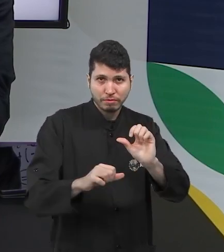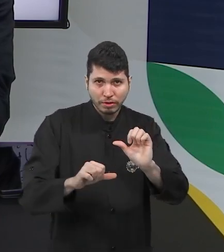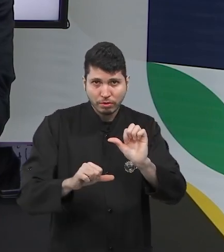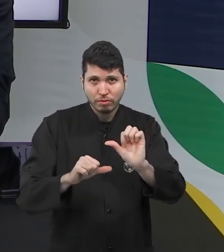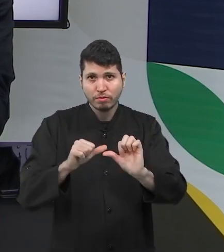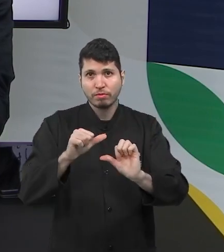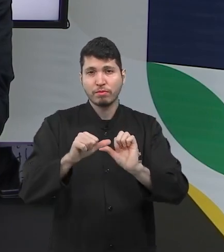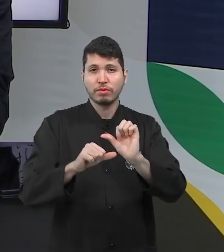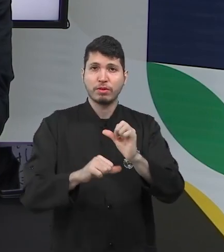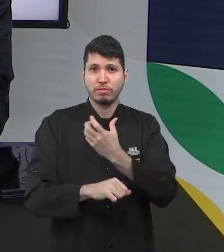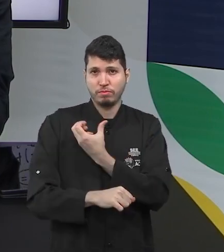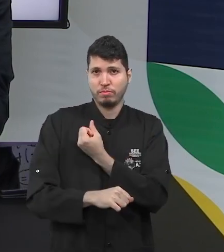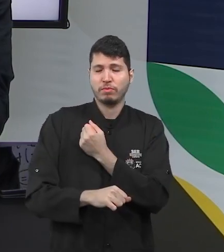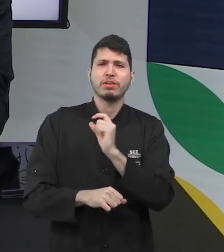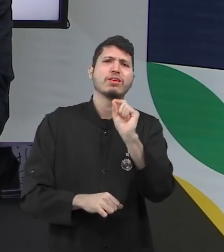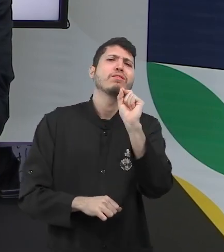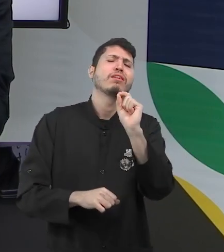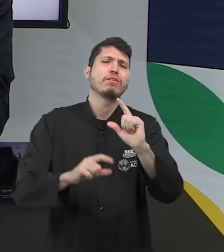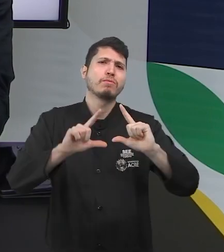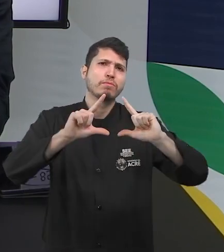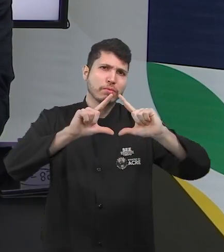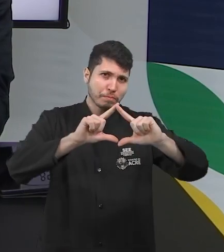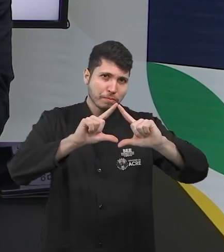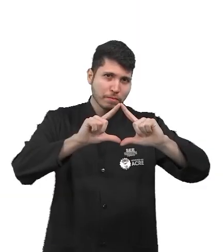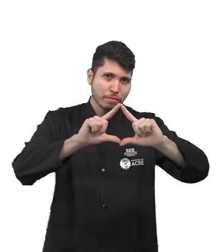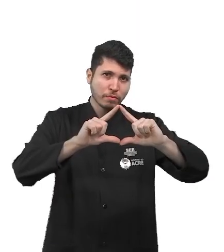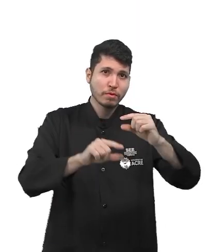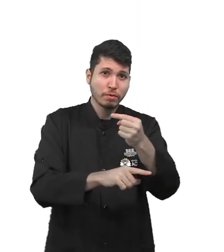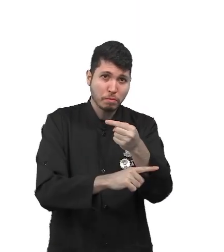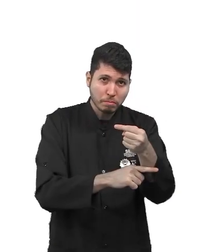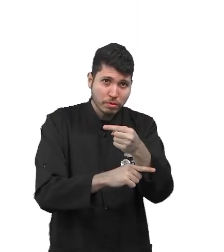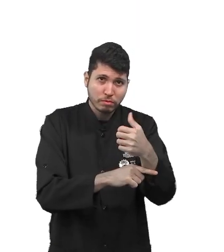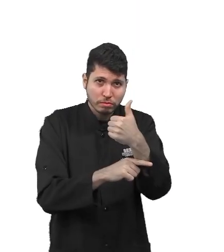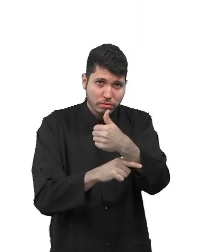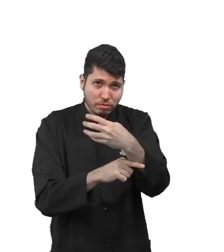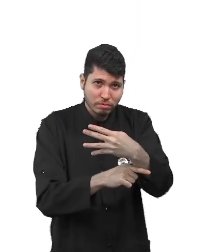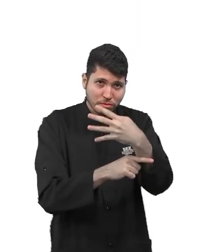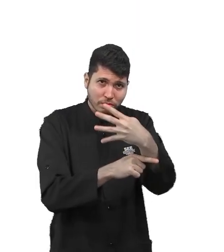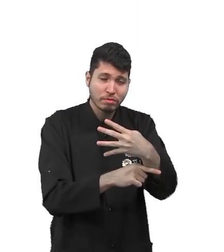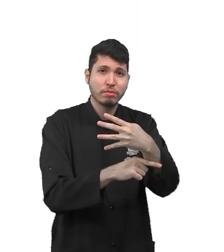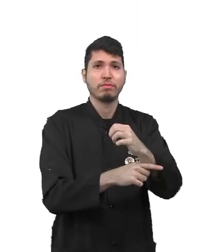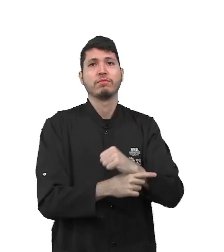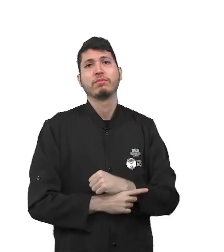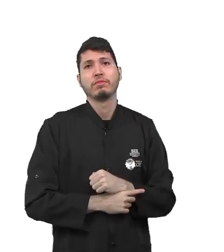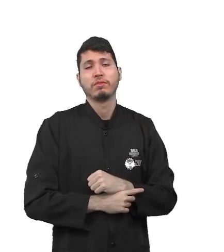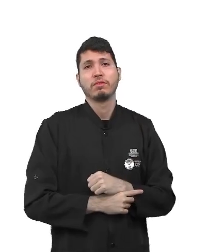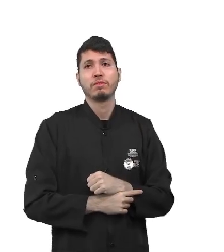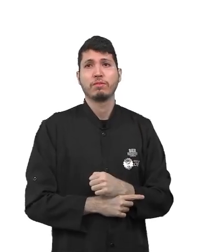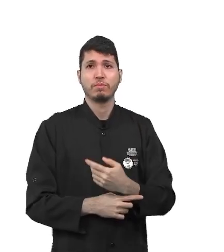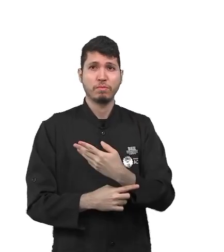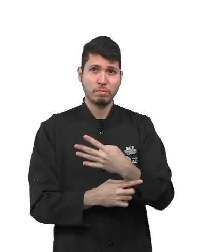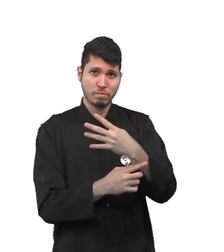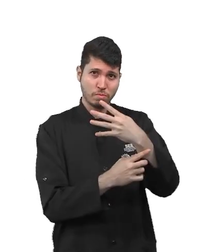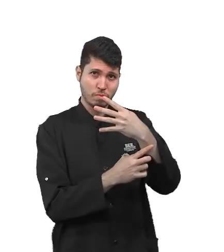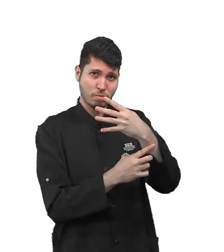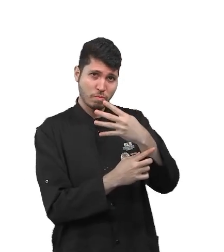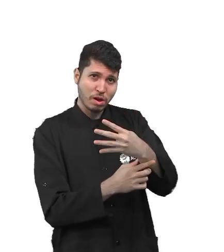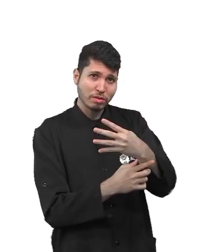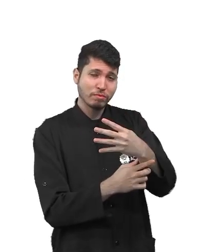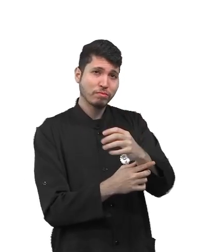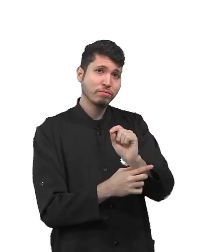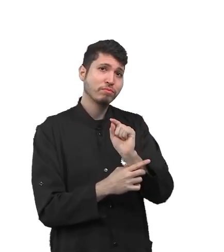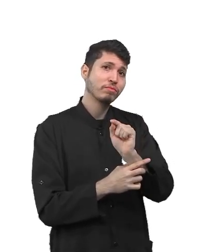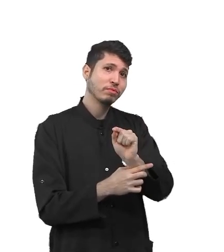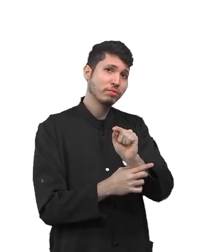agora há pouco, 144, né? Ao substituir, vai dar menos 144. 4 vezes o A. Professor, cadê o valor de A? O A é menos